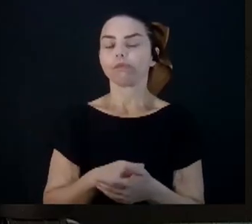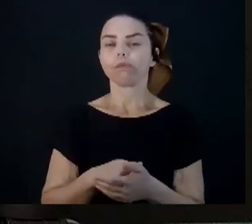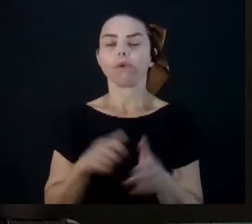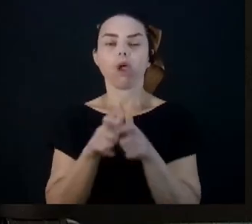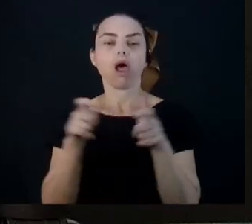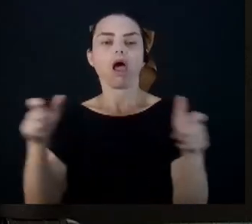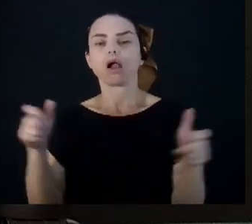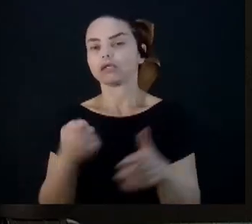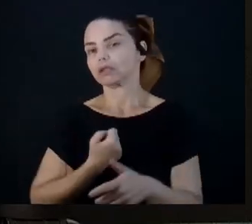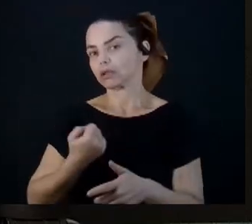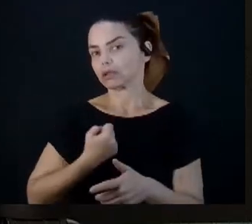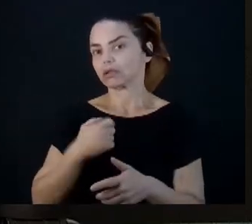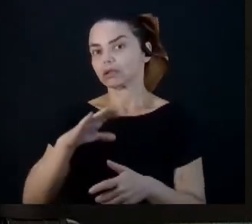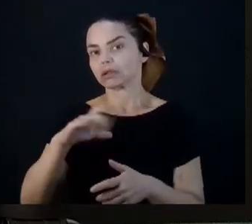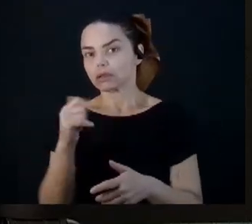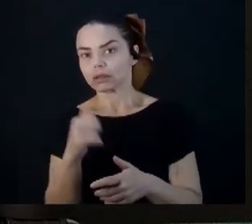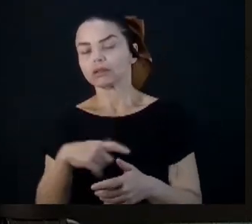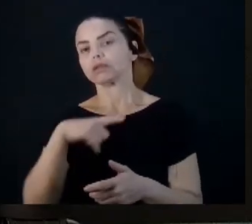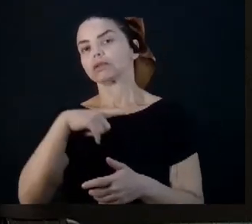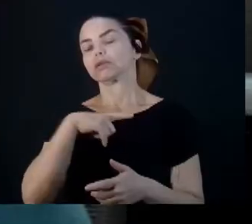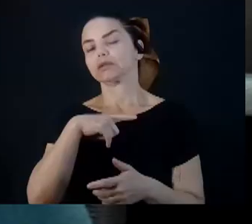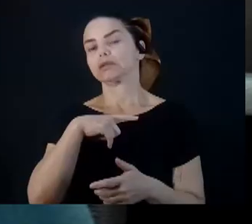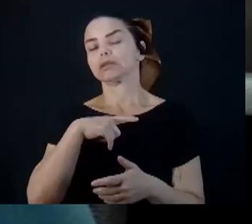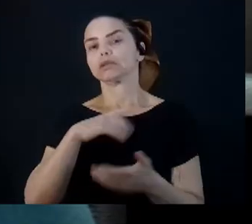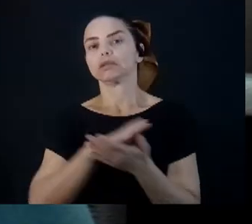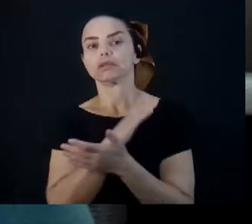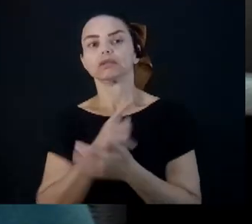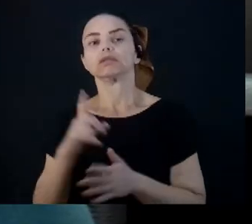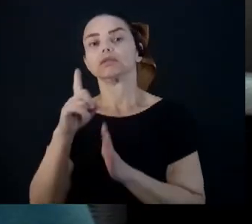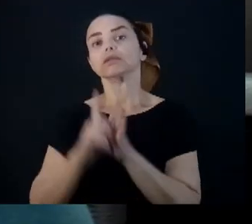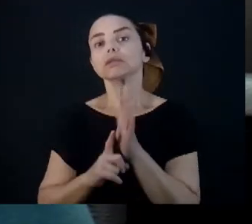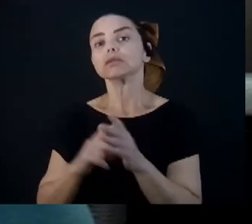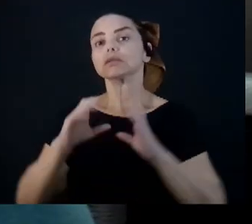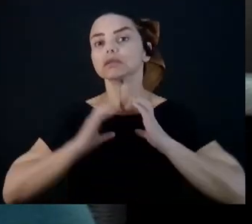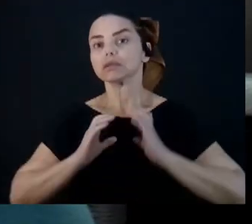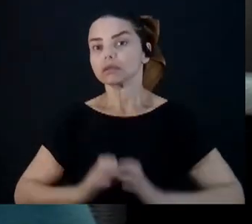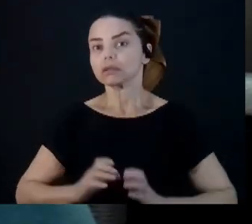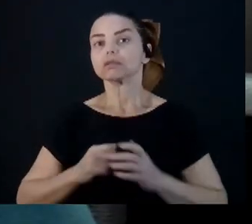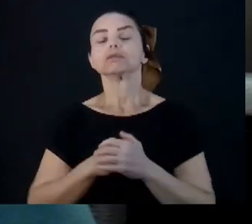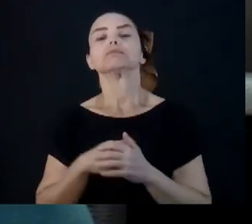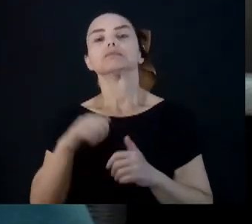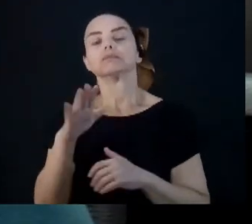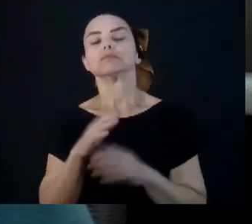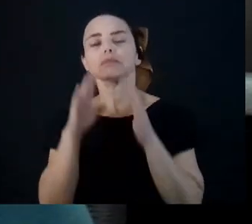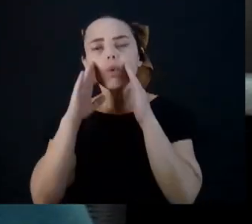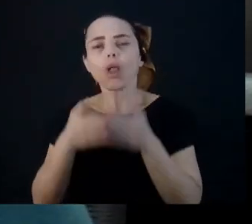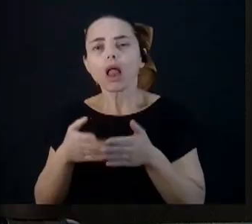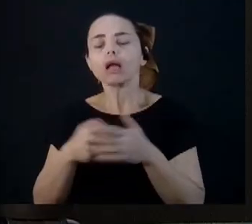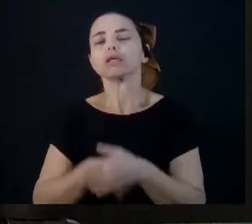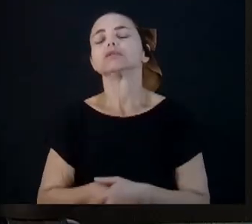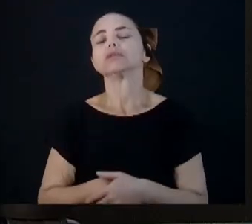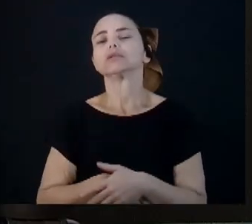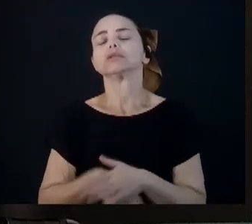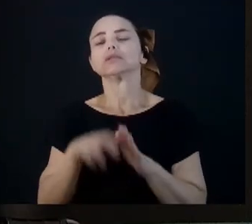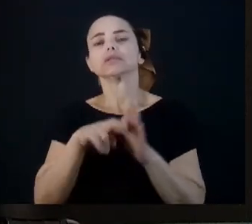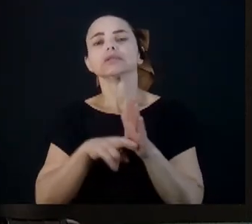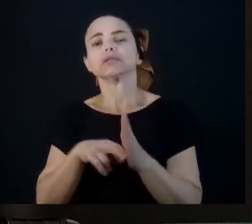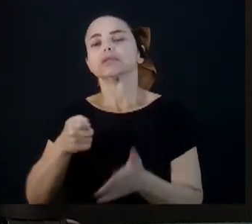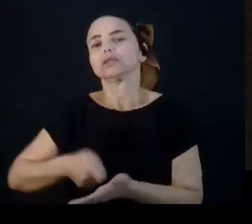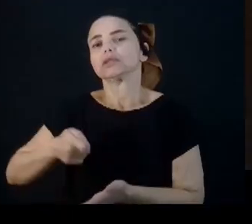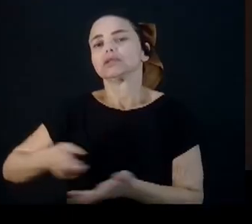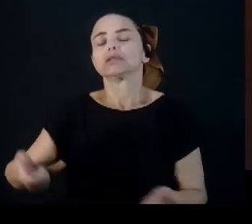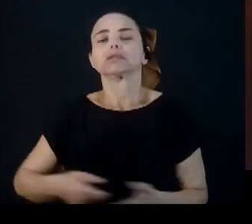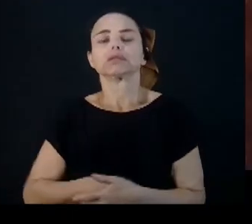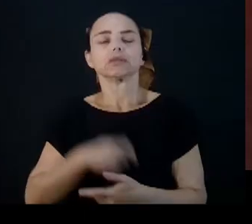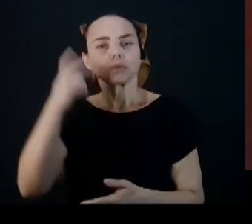Claro, passava a ter alguns direitos como cidadão, mas é mais voltado a essa burocracia da naturalização